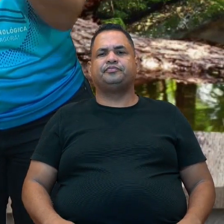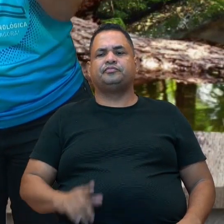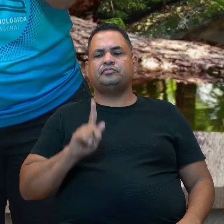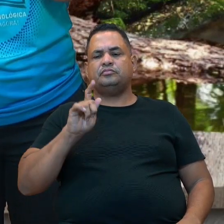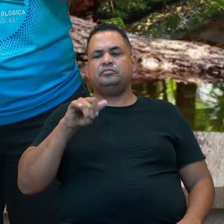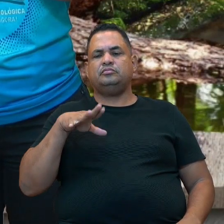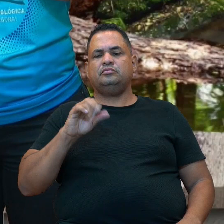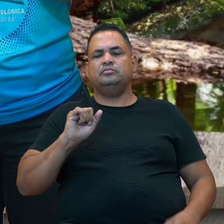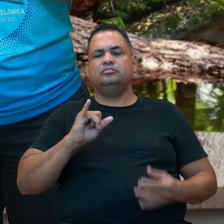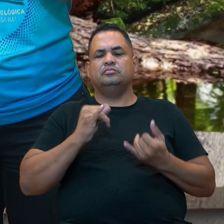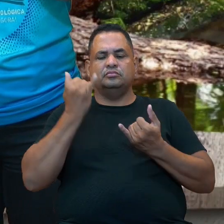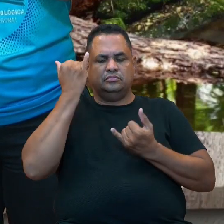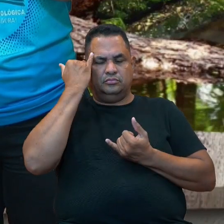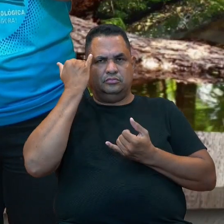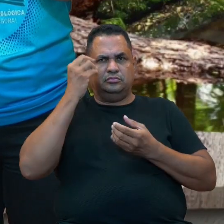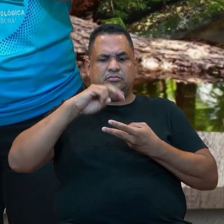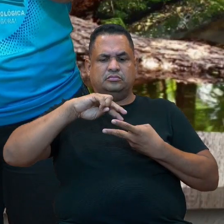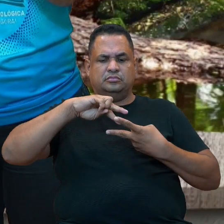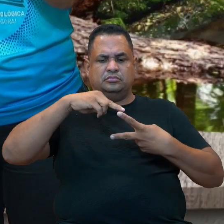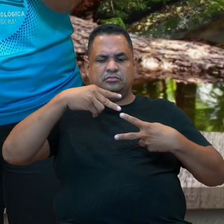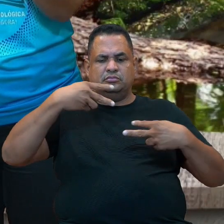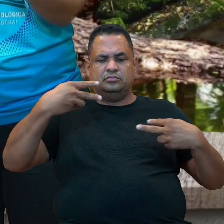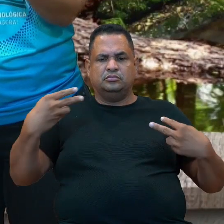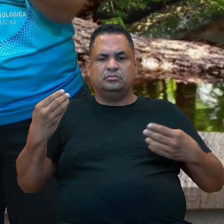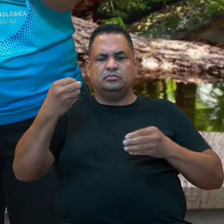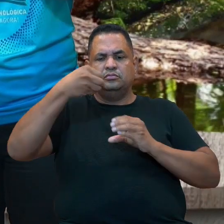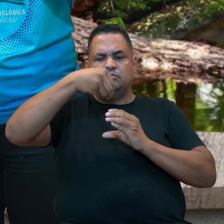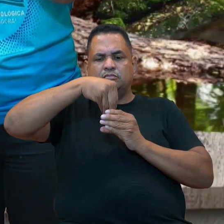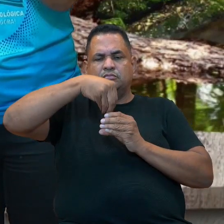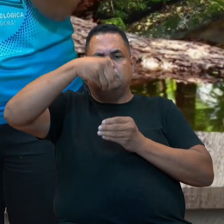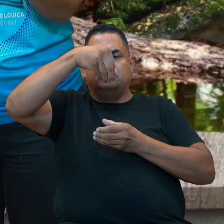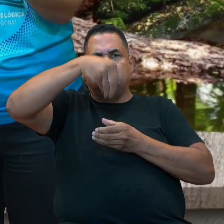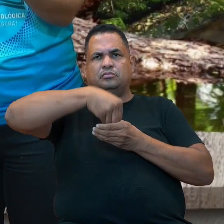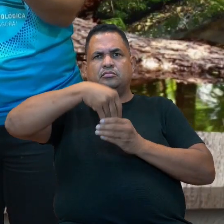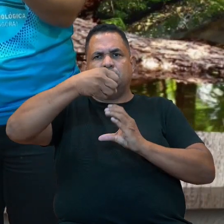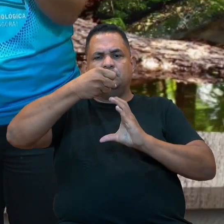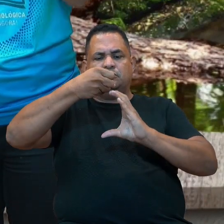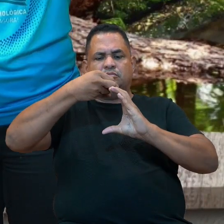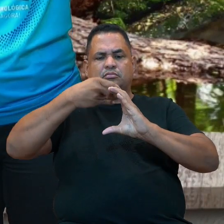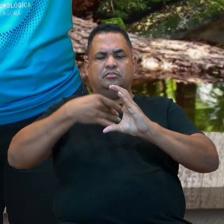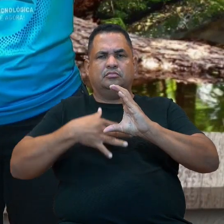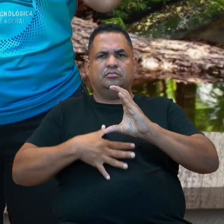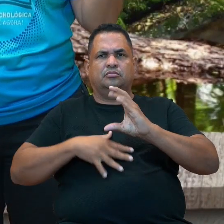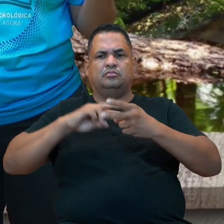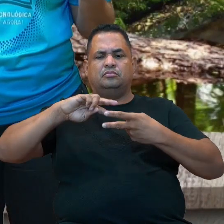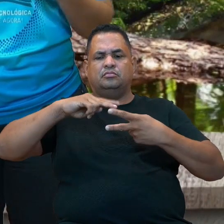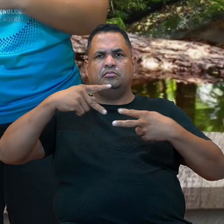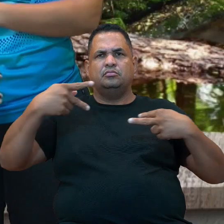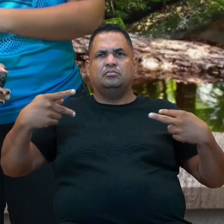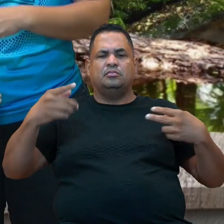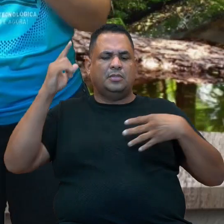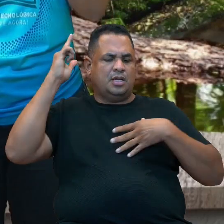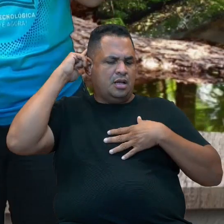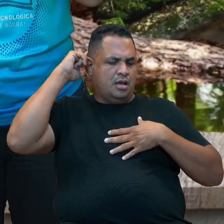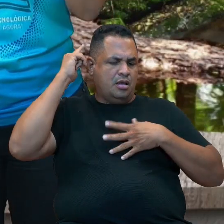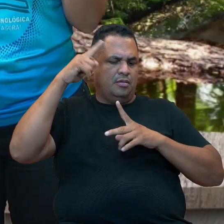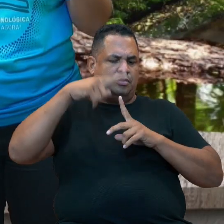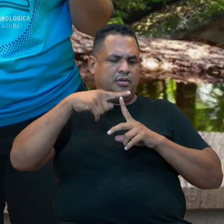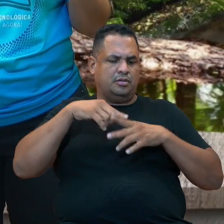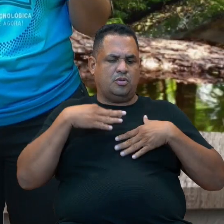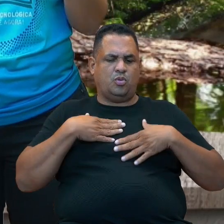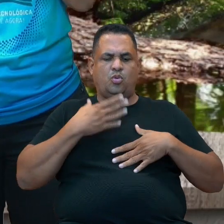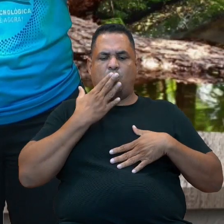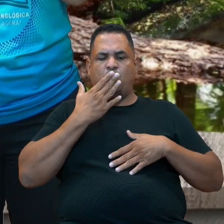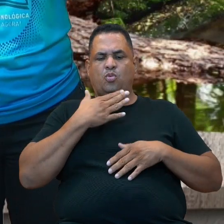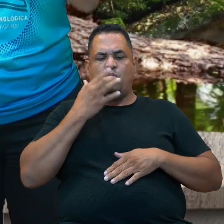informações que estão presentes ali dentro das suas características. Todas as suas características genéticas, tipo de cabelo, cor da pele, cor dos